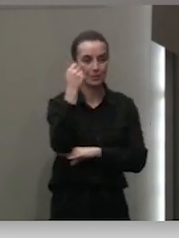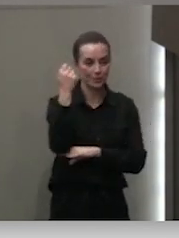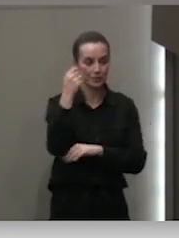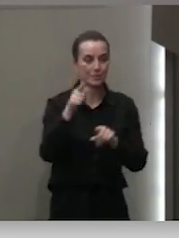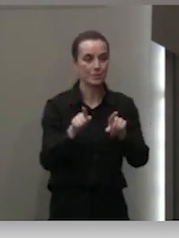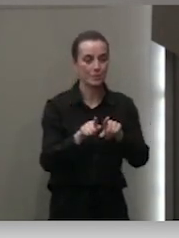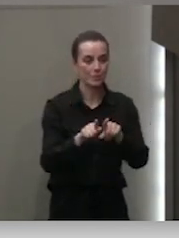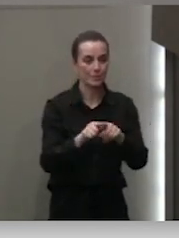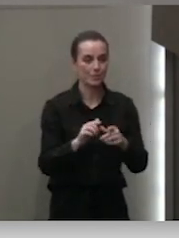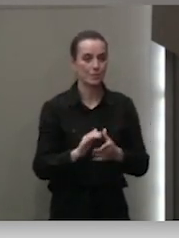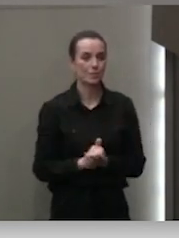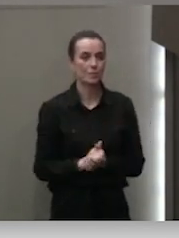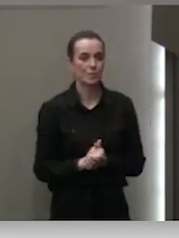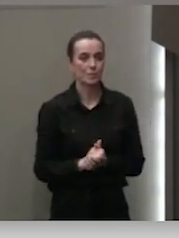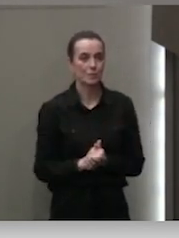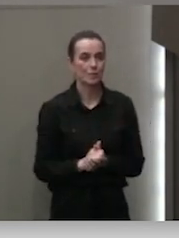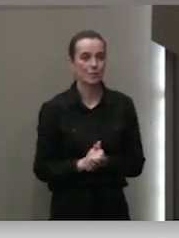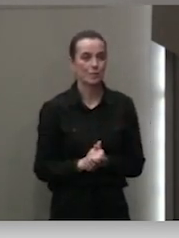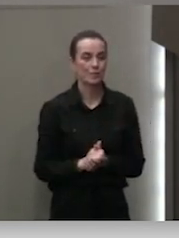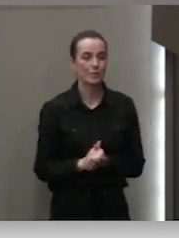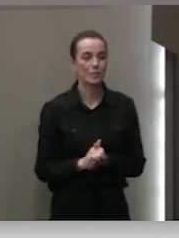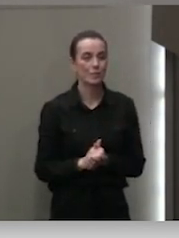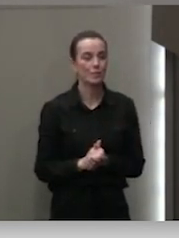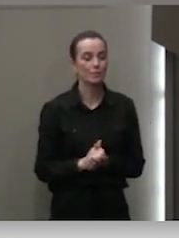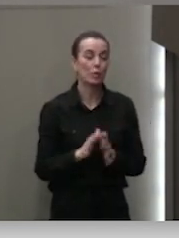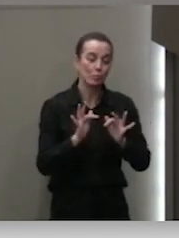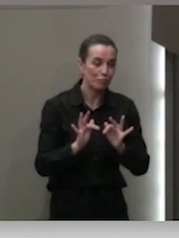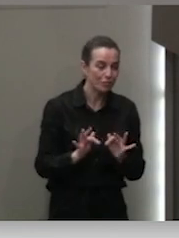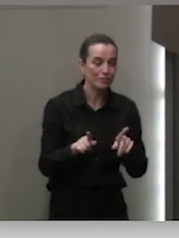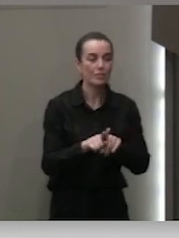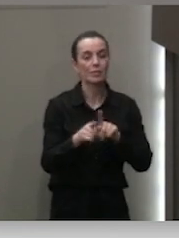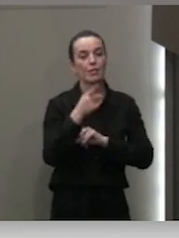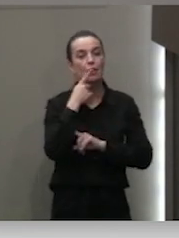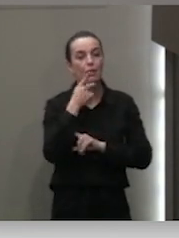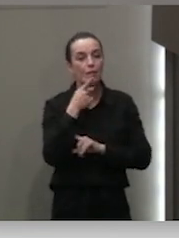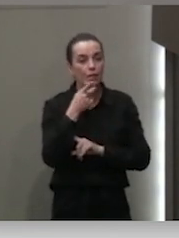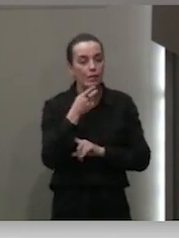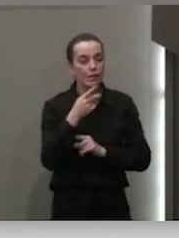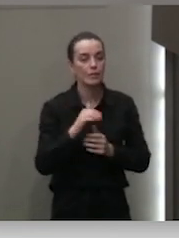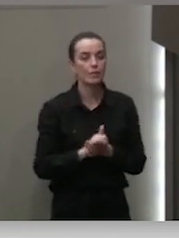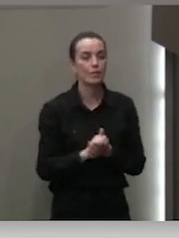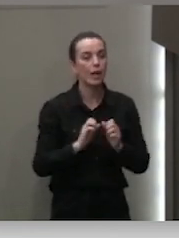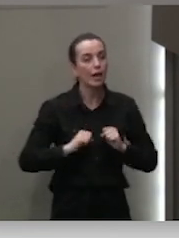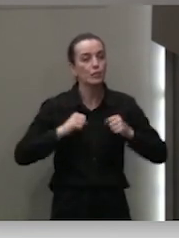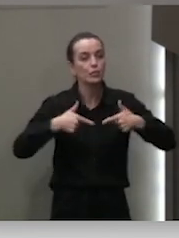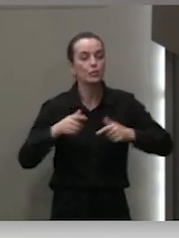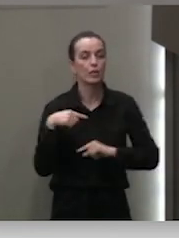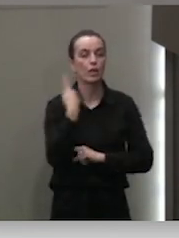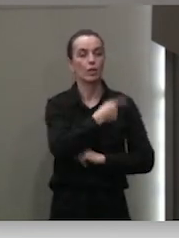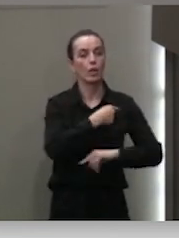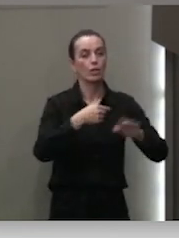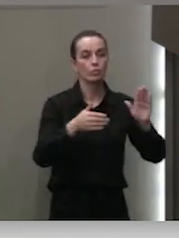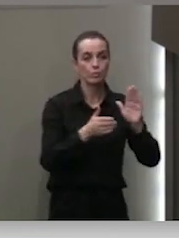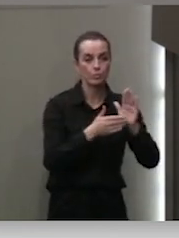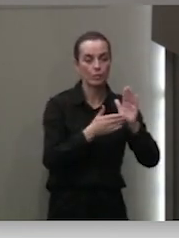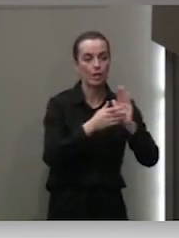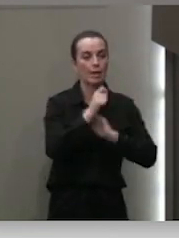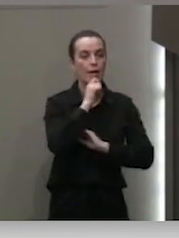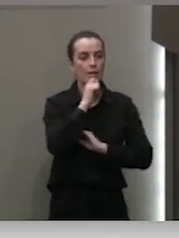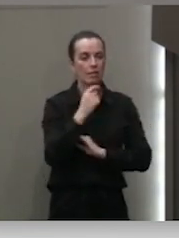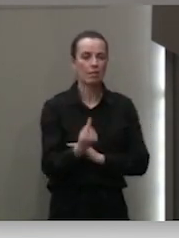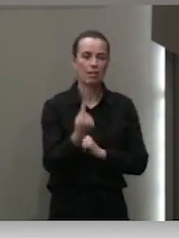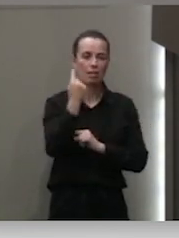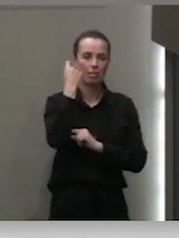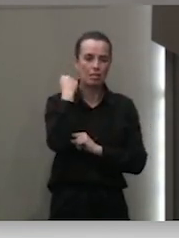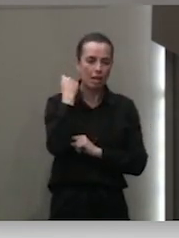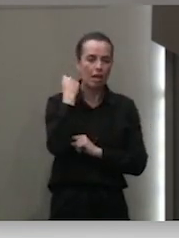por fim não poderia deixar de de dizer também da iniciativa que nos propusemos lá ainda como proposta de